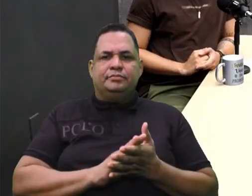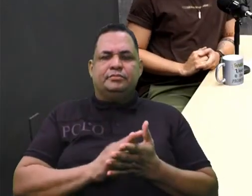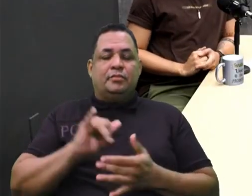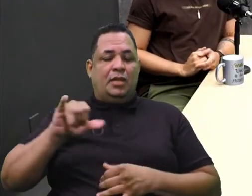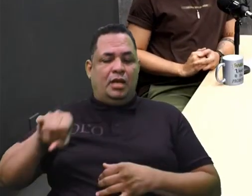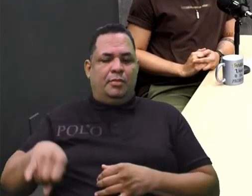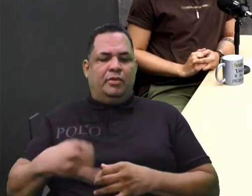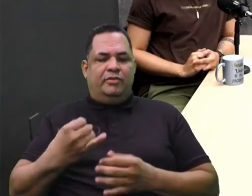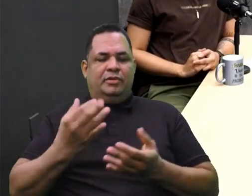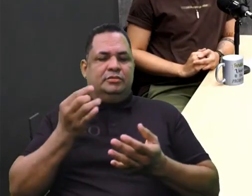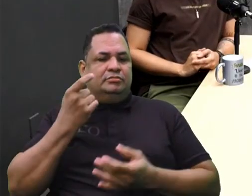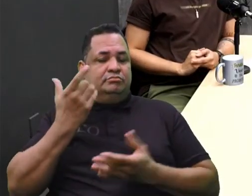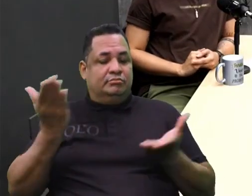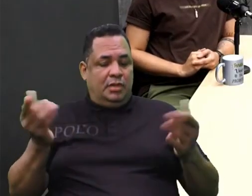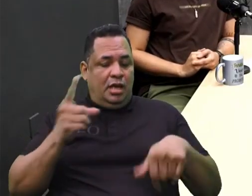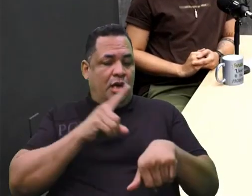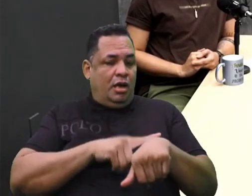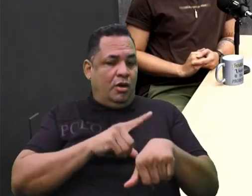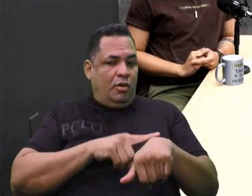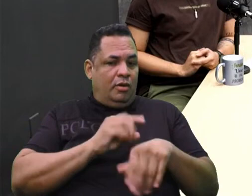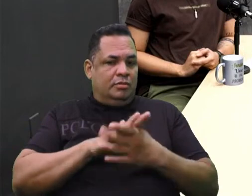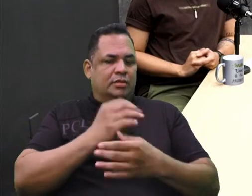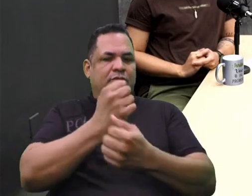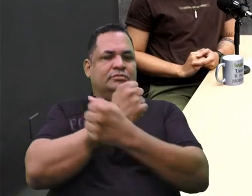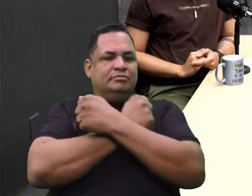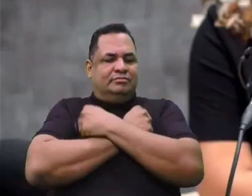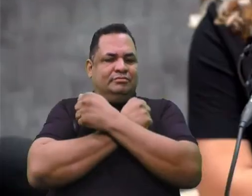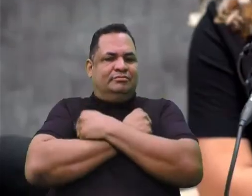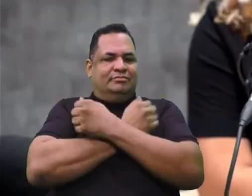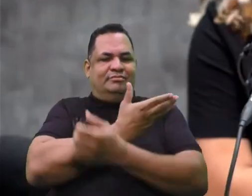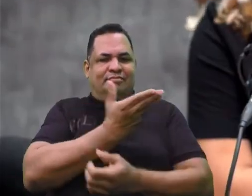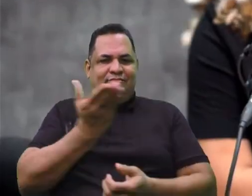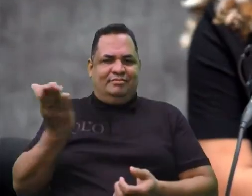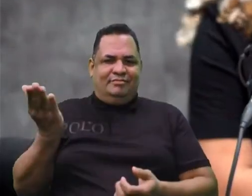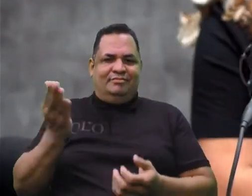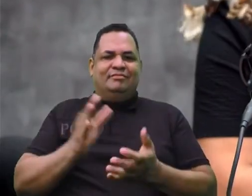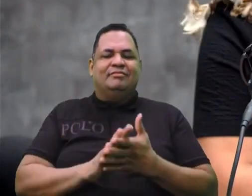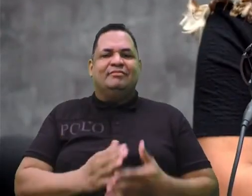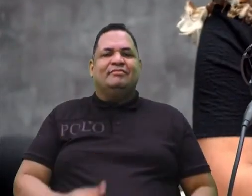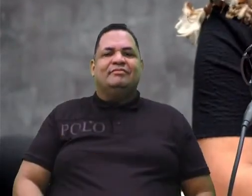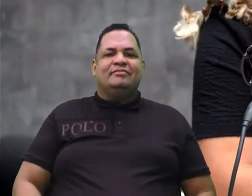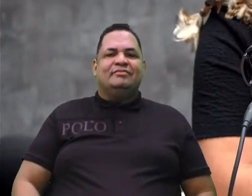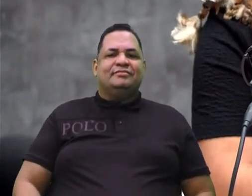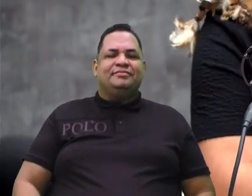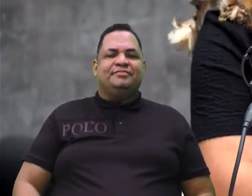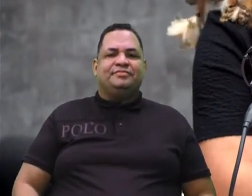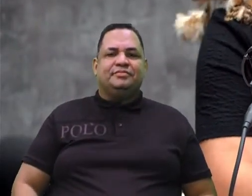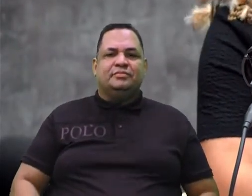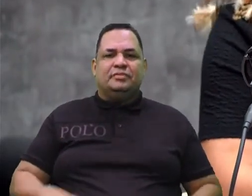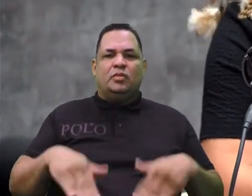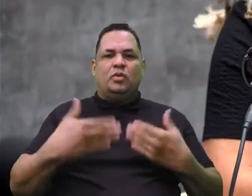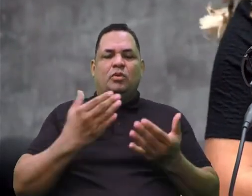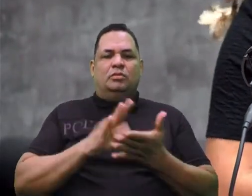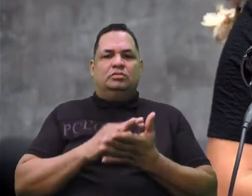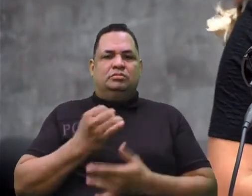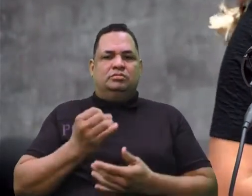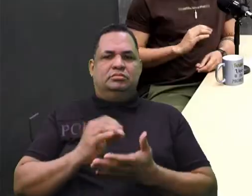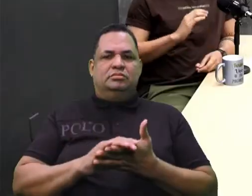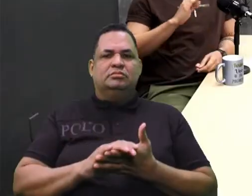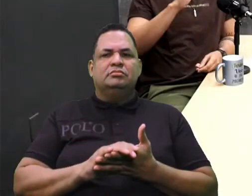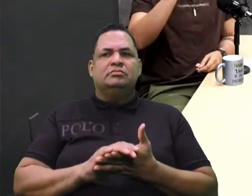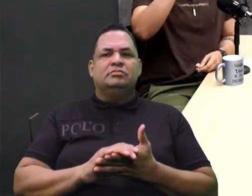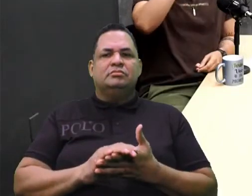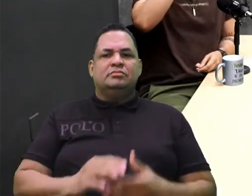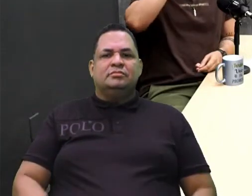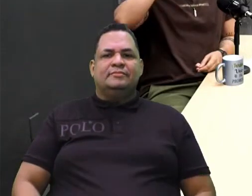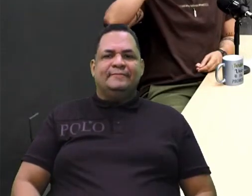para a Heloísa, né? Isso, que eu sei que está aí. Aqui, que está vivíssima. Isso, vivenciando tudo isso. Qual é o aqui. sinal dela? Da Tem Heloísa? o da Heloísa? Ah,